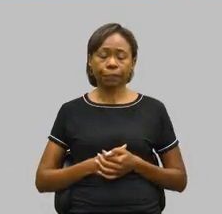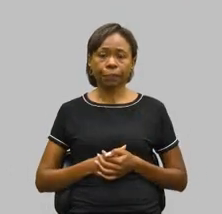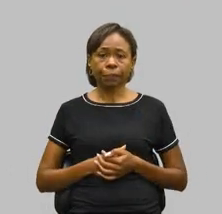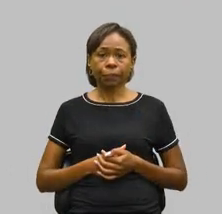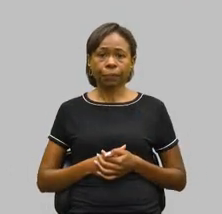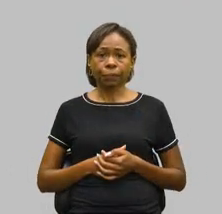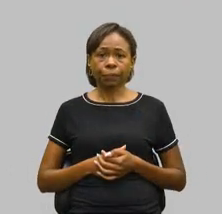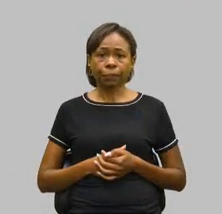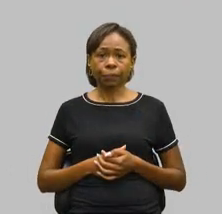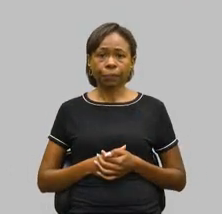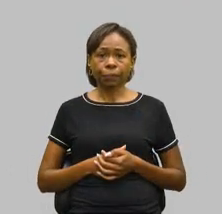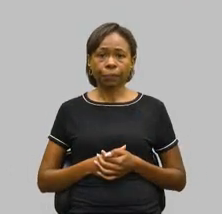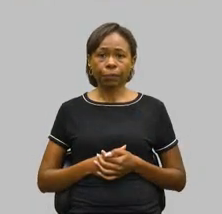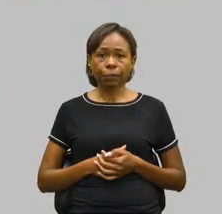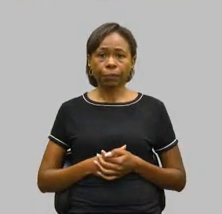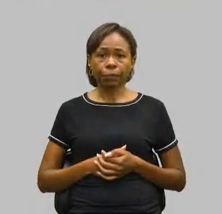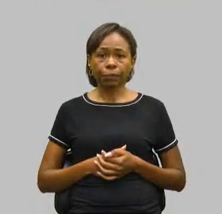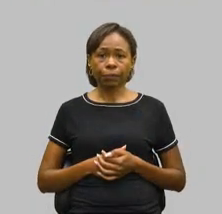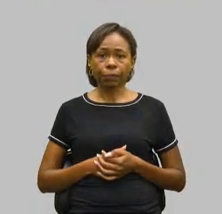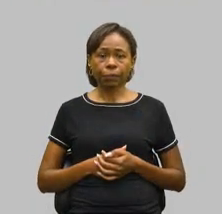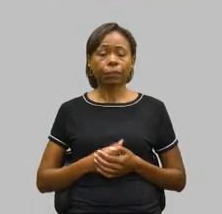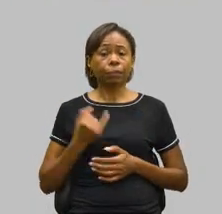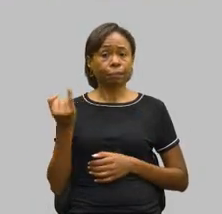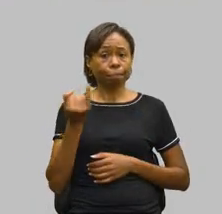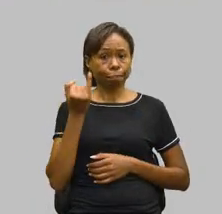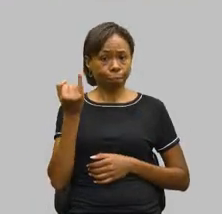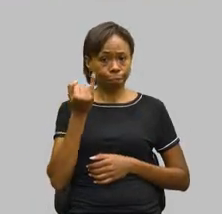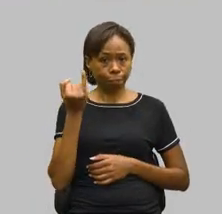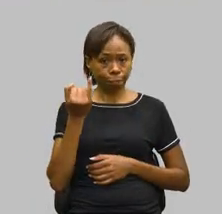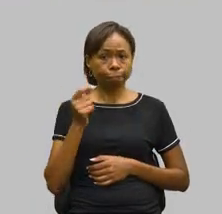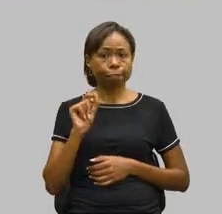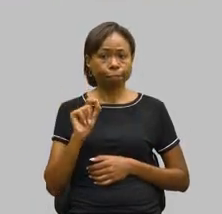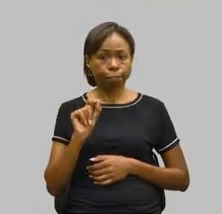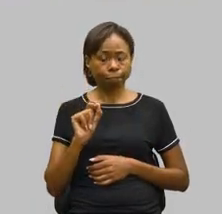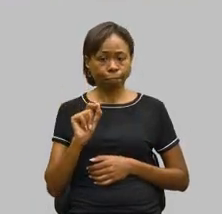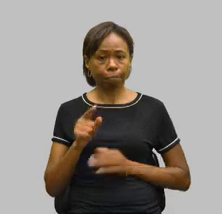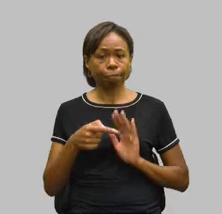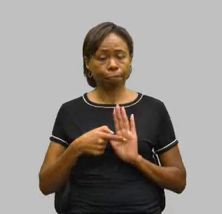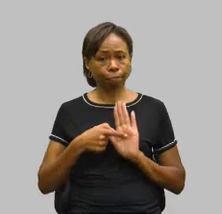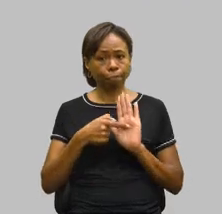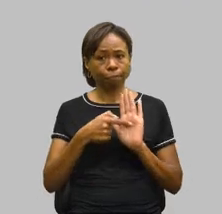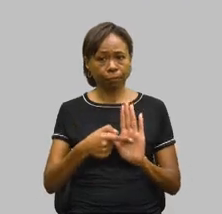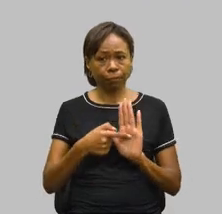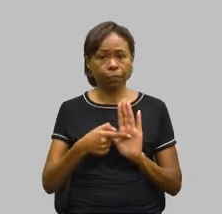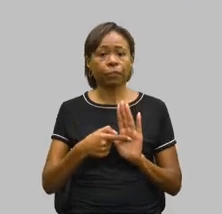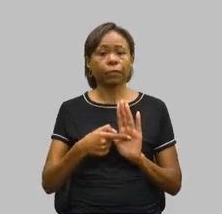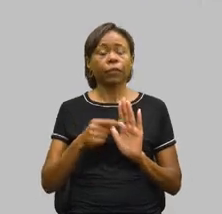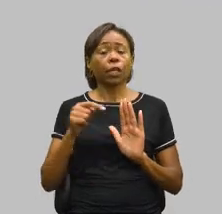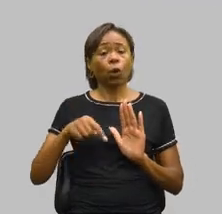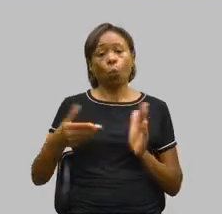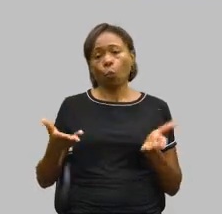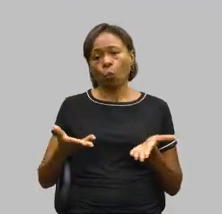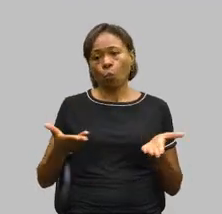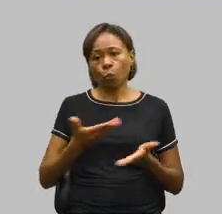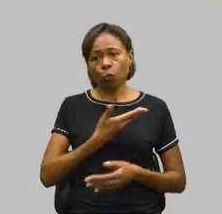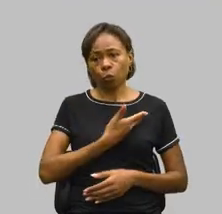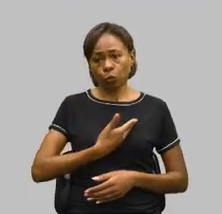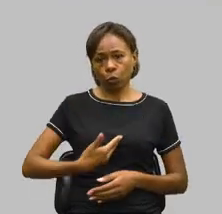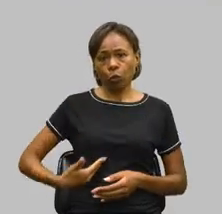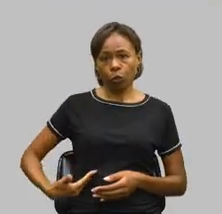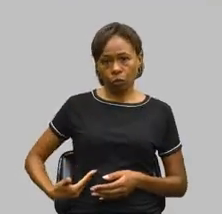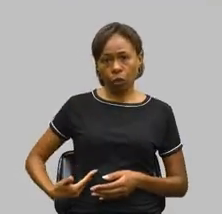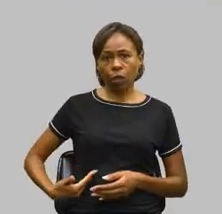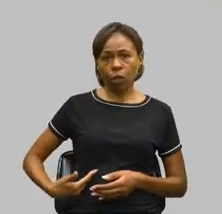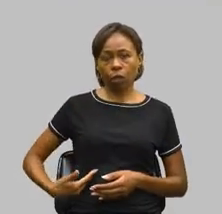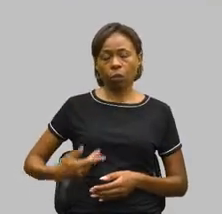eh e aí gente importante também a gente trazer aqui que hoje o governo que tá posto no estado de